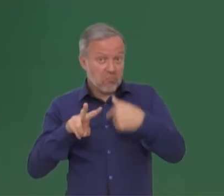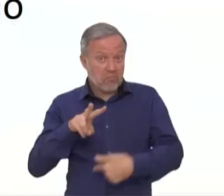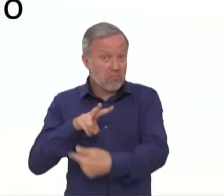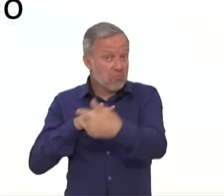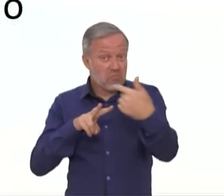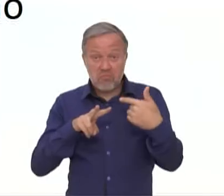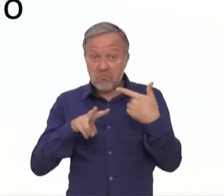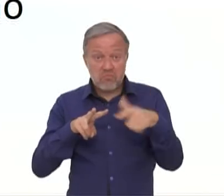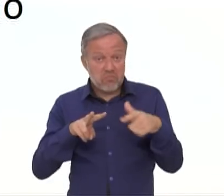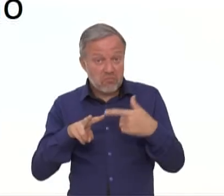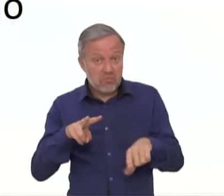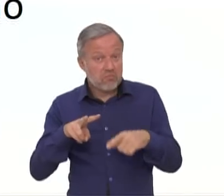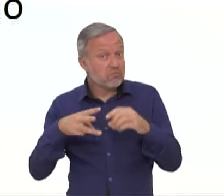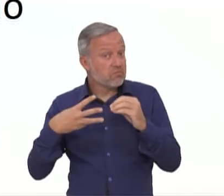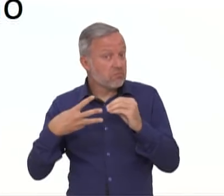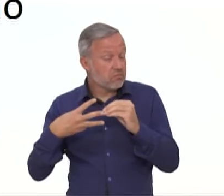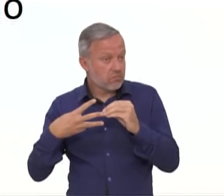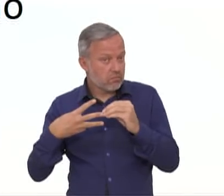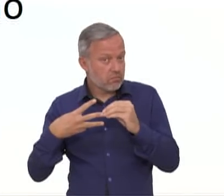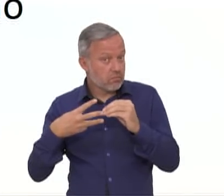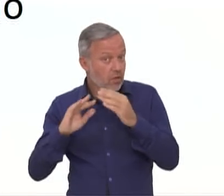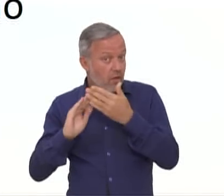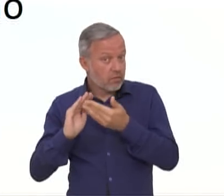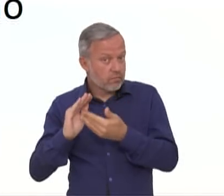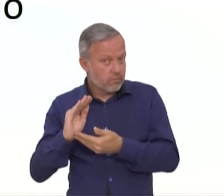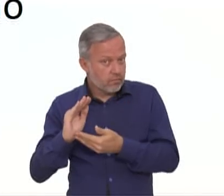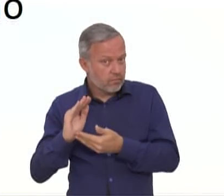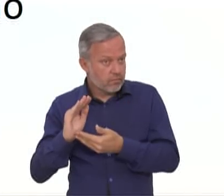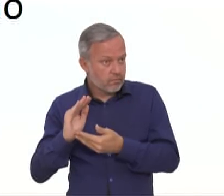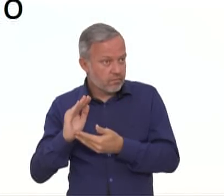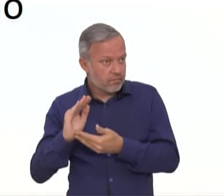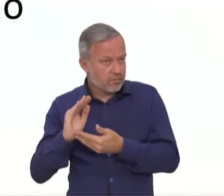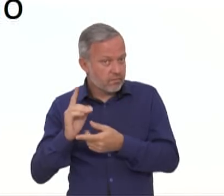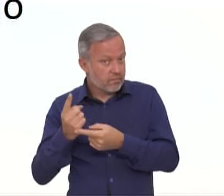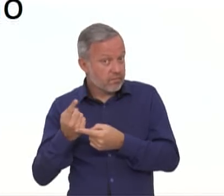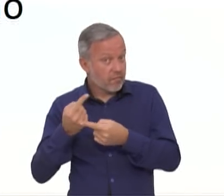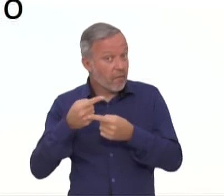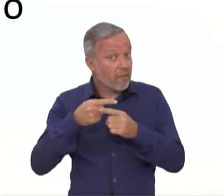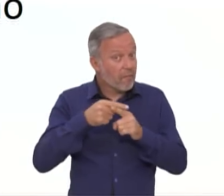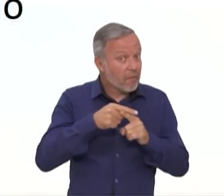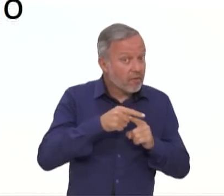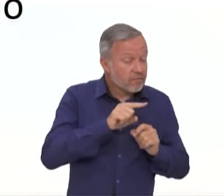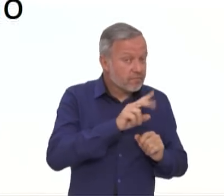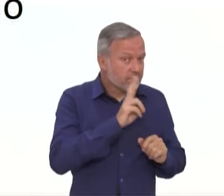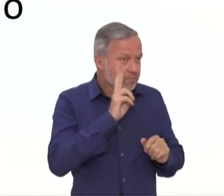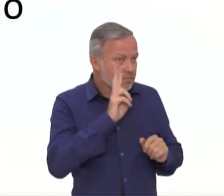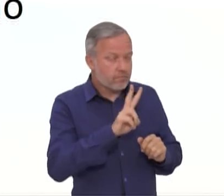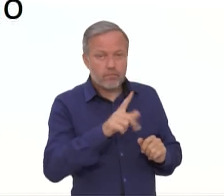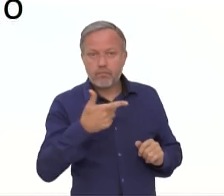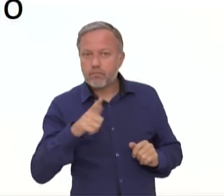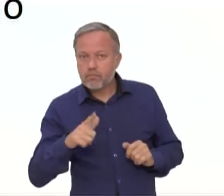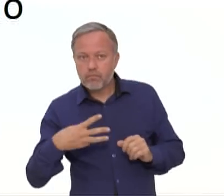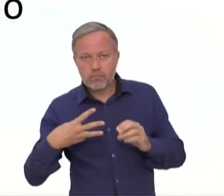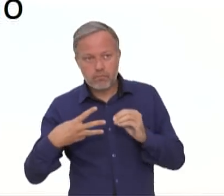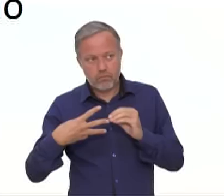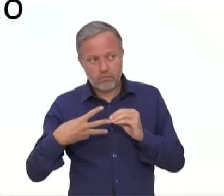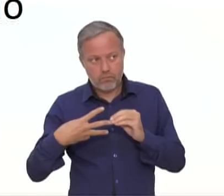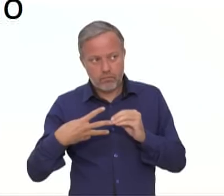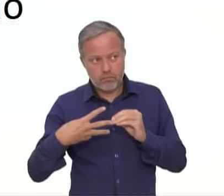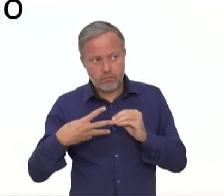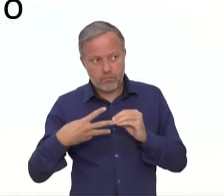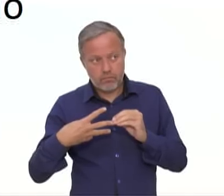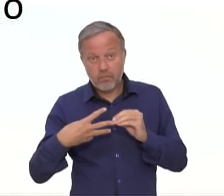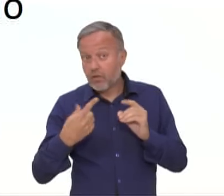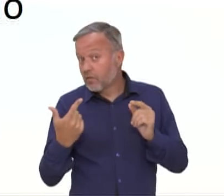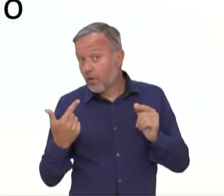vivo. Essa característica vai contrariar o que eu falei para vocês. Se não tem célula, está indo contra a